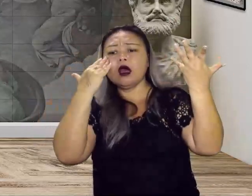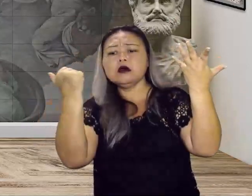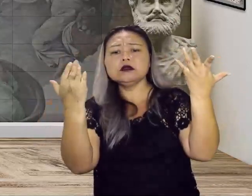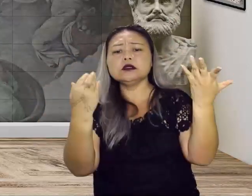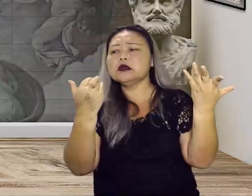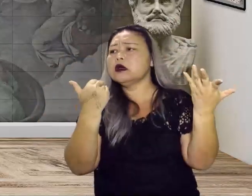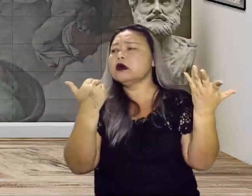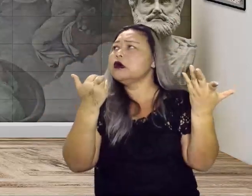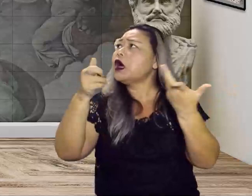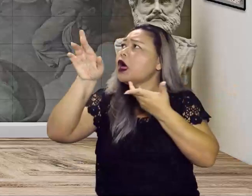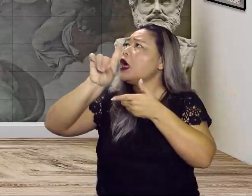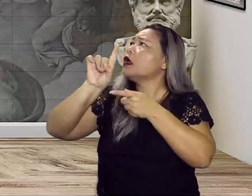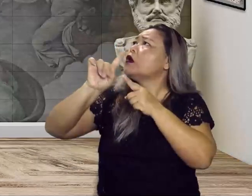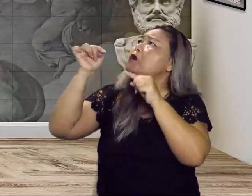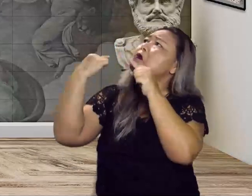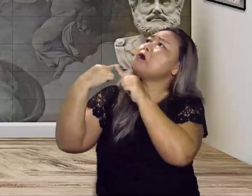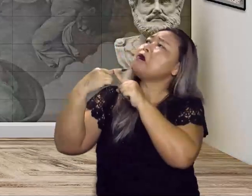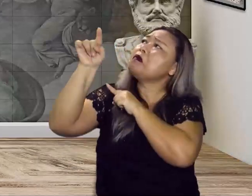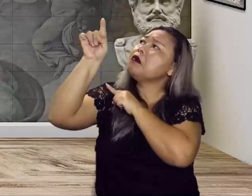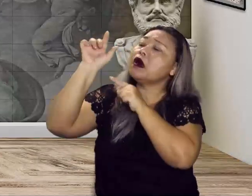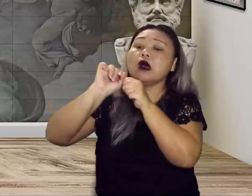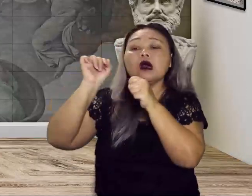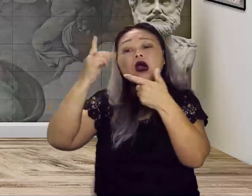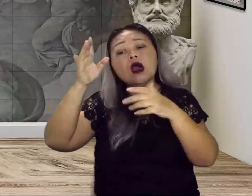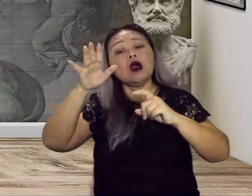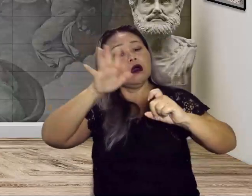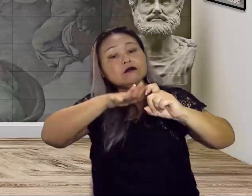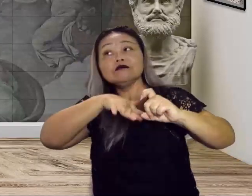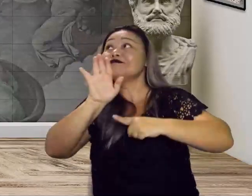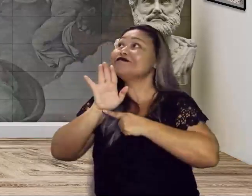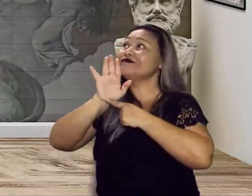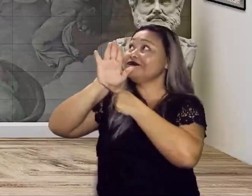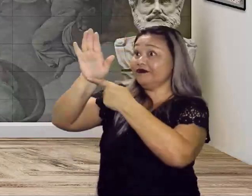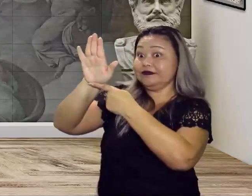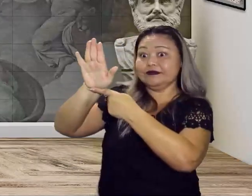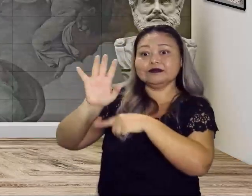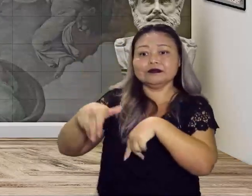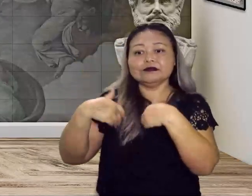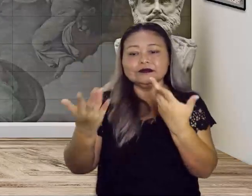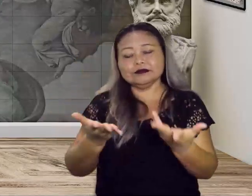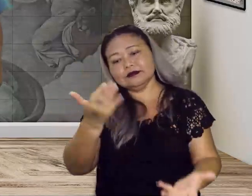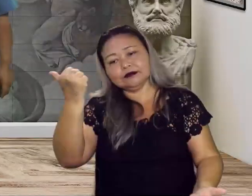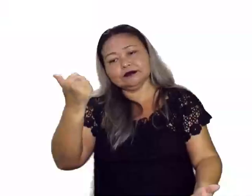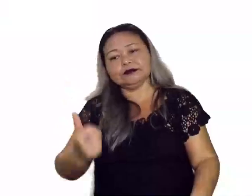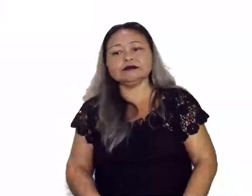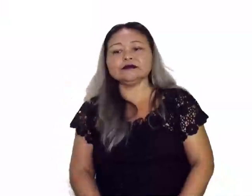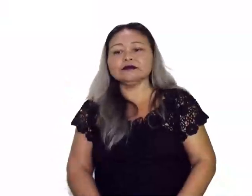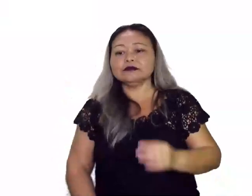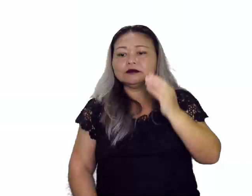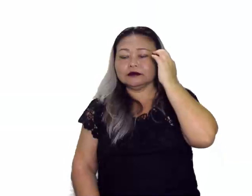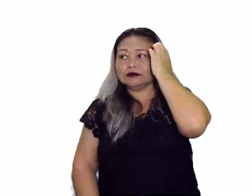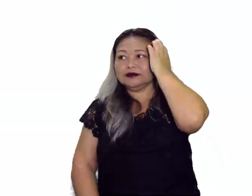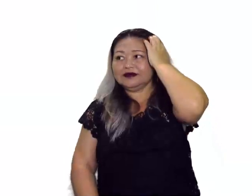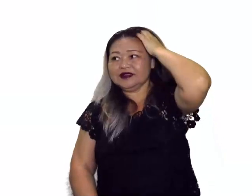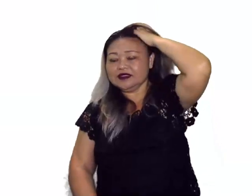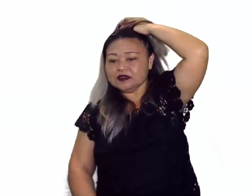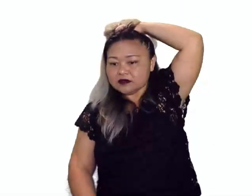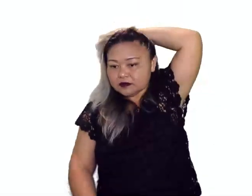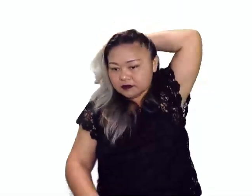uma razão para isso? Aí a mitologia ajudou. Olha só, vamos lá? Diz aí,